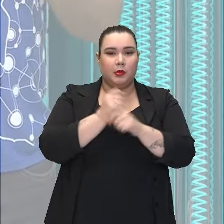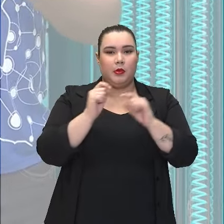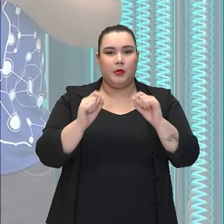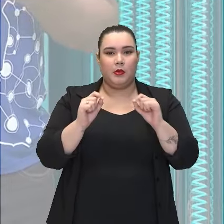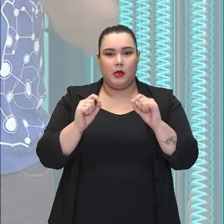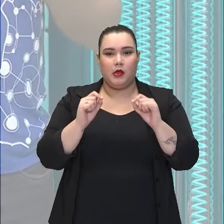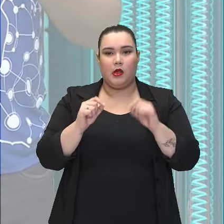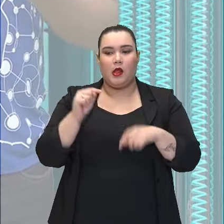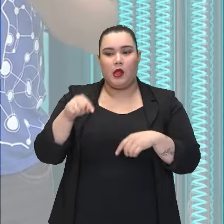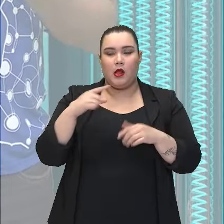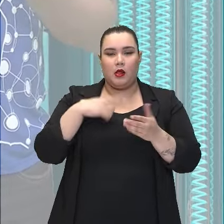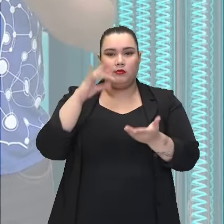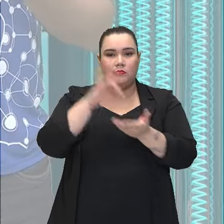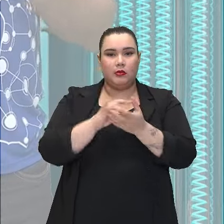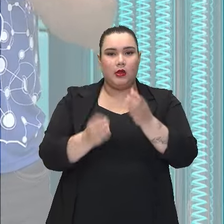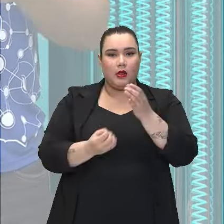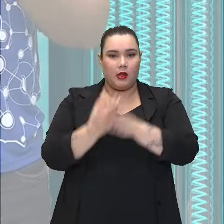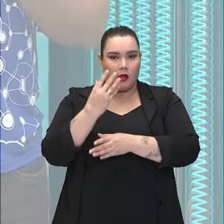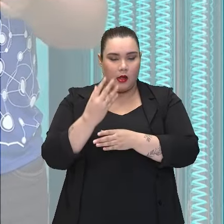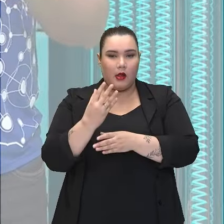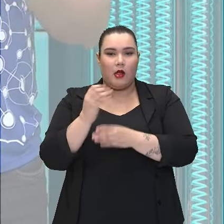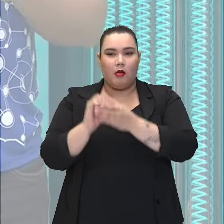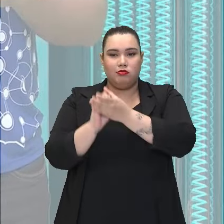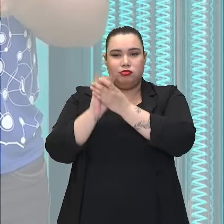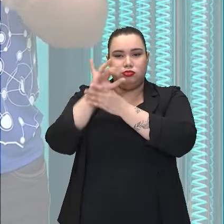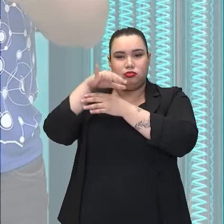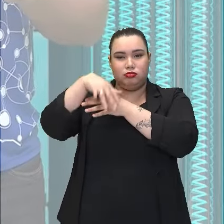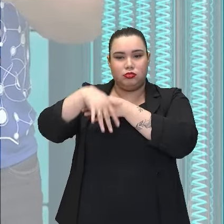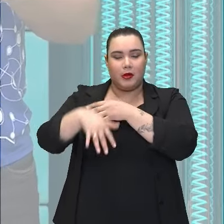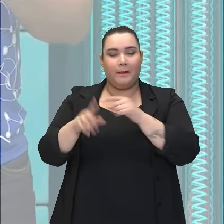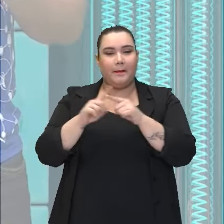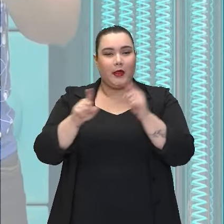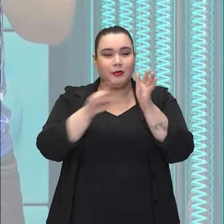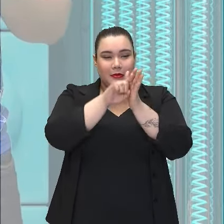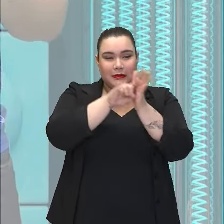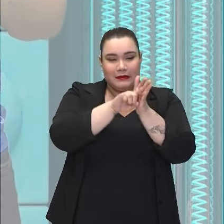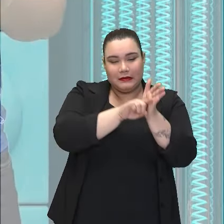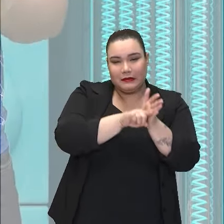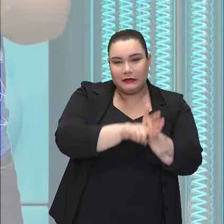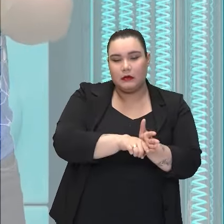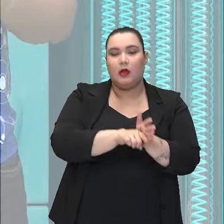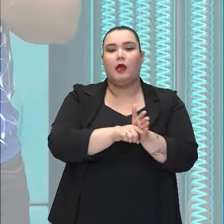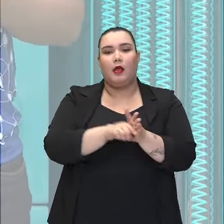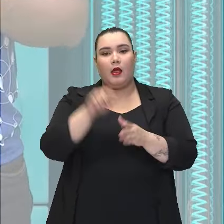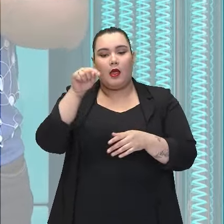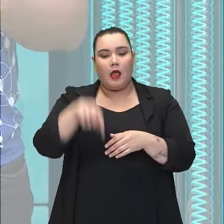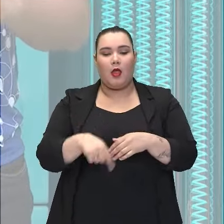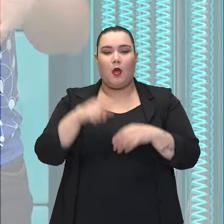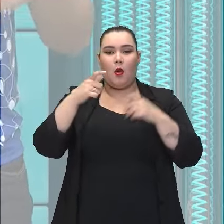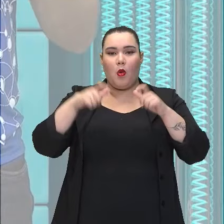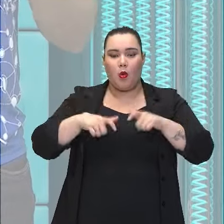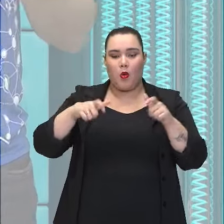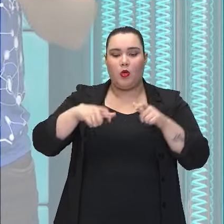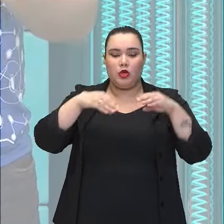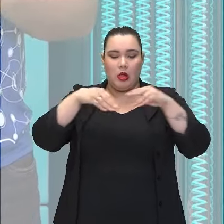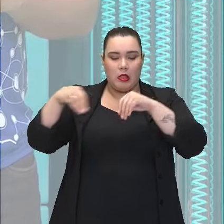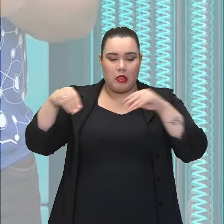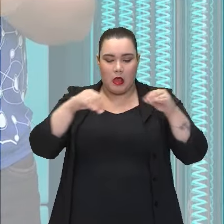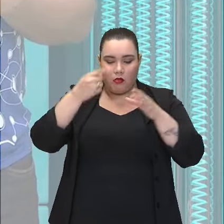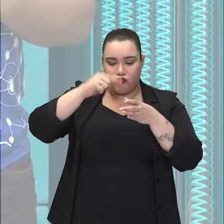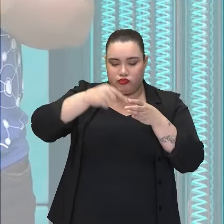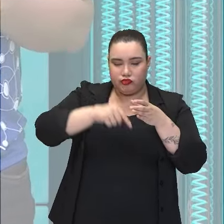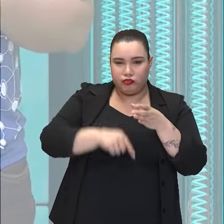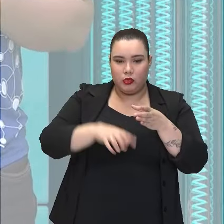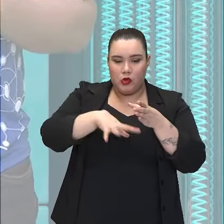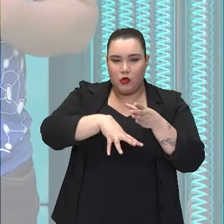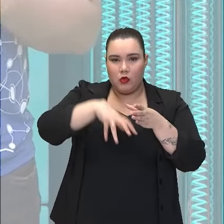ali originadas nos vulcões, mas se percebeu depois, por meio da pesquisa, que elas se formam nas profundezas da Terra e são expelidas por